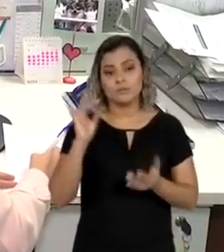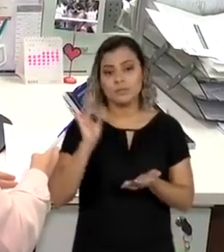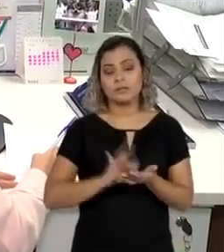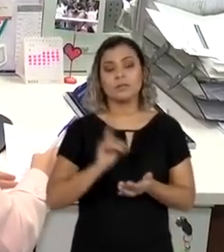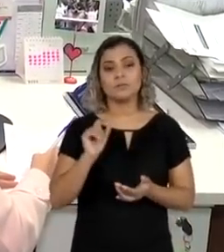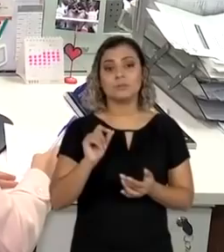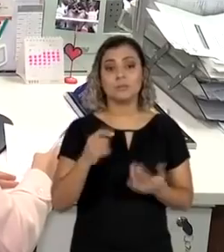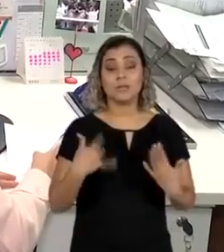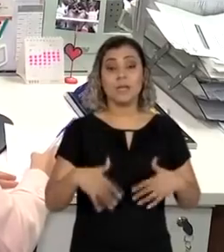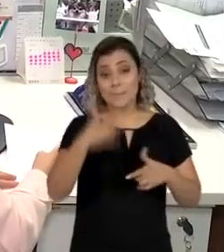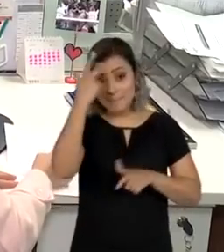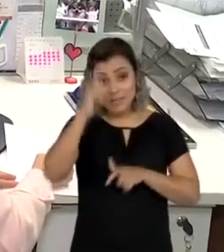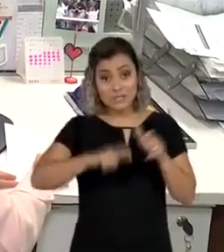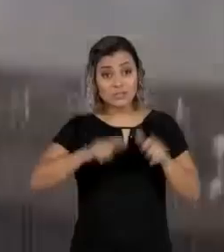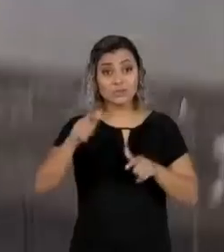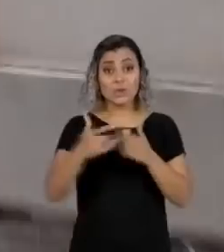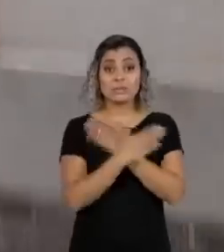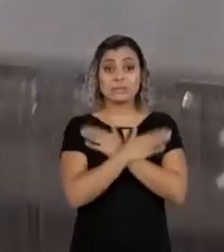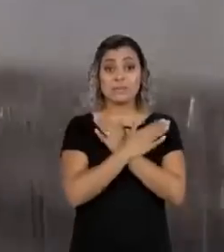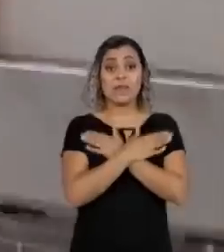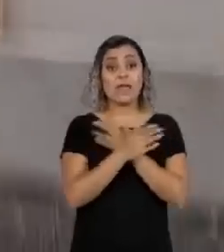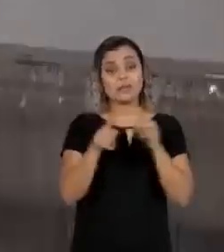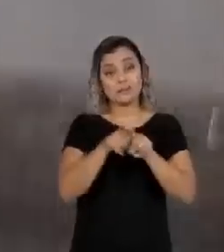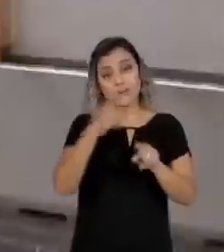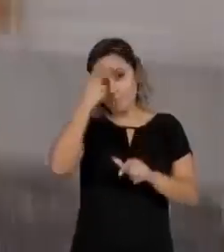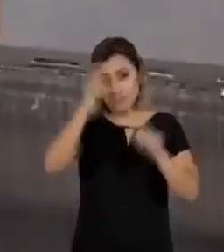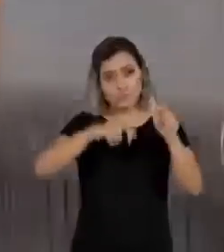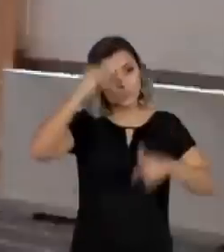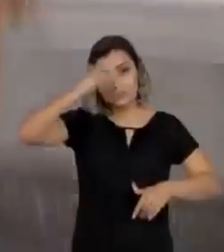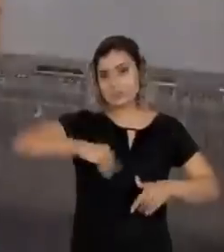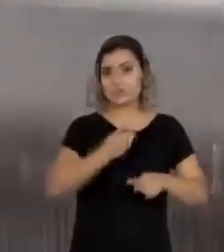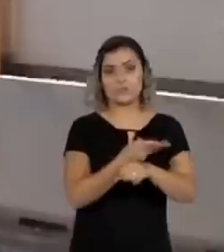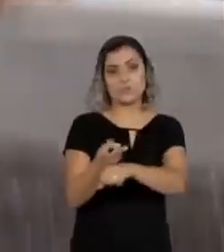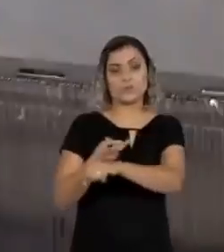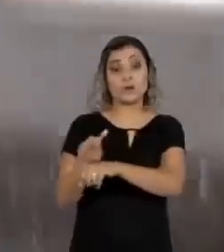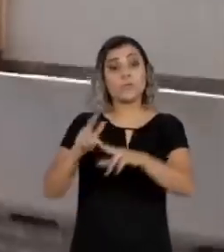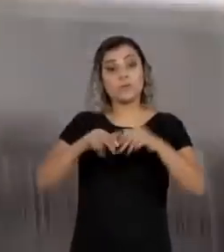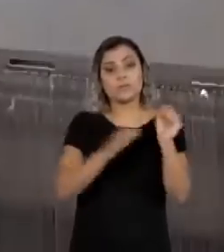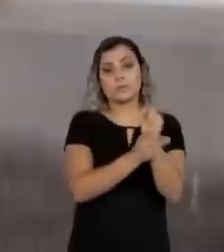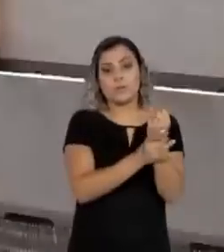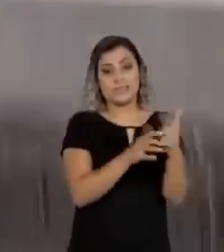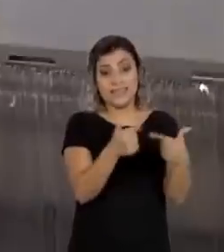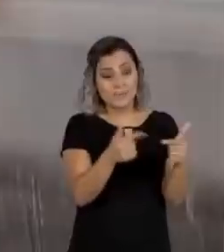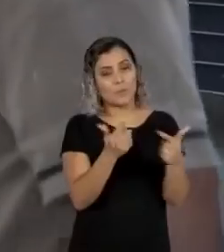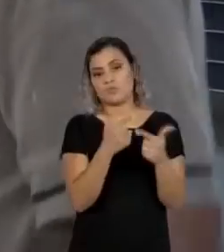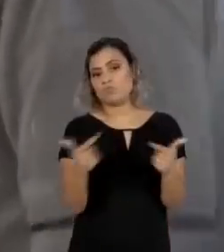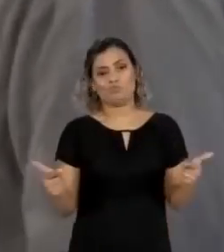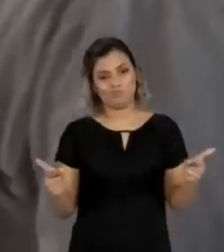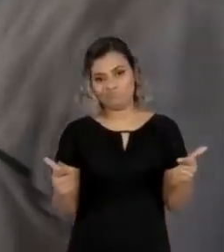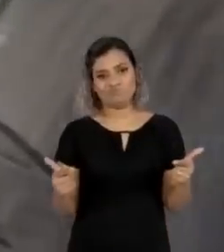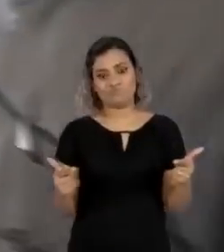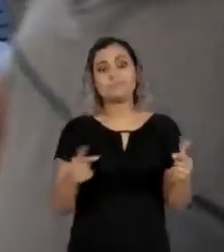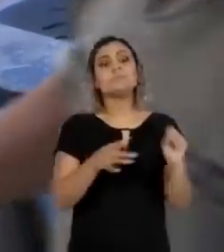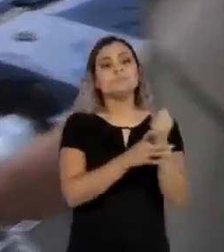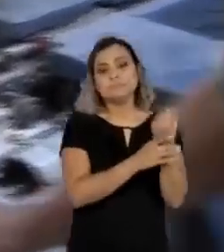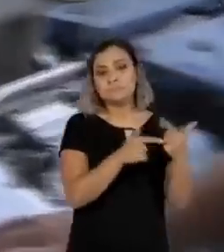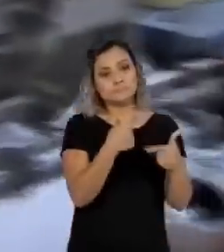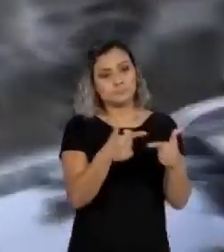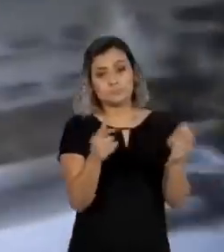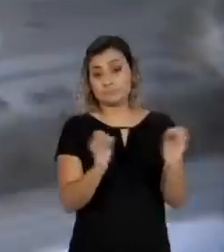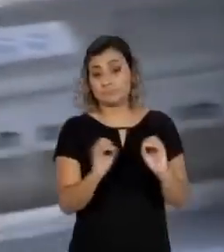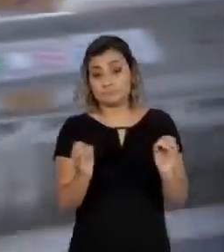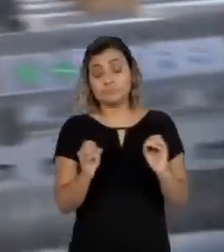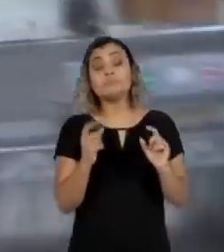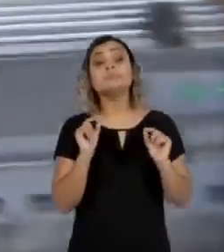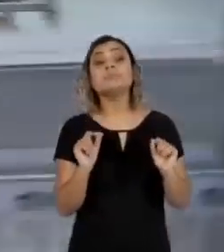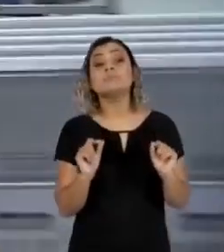de subocupados. E isso, naturalmente, aumenta a insegurança do trabalho. E o aumento da insegurança do trabalho em escala,